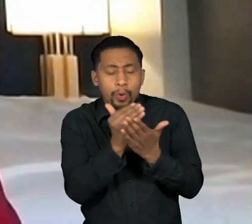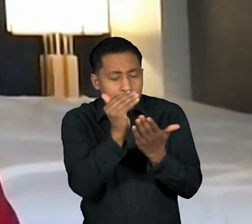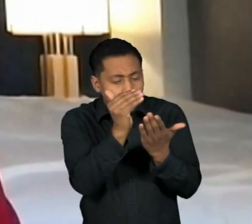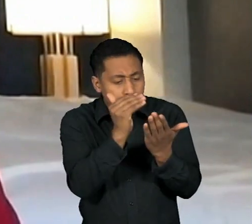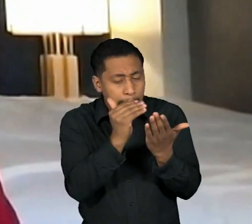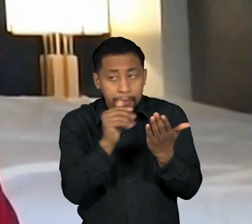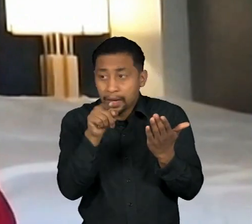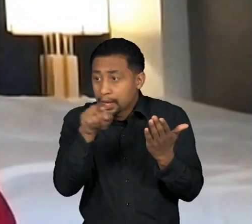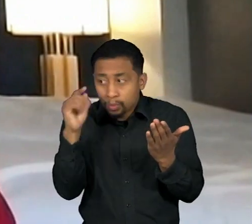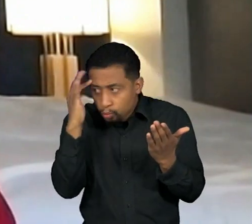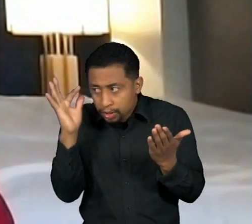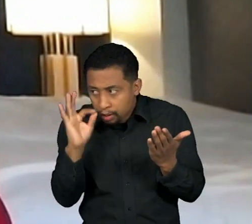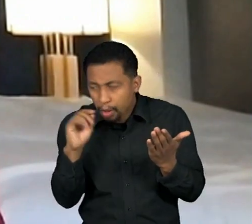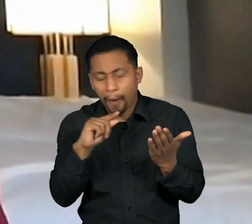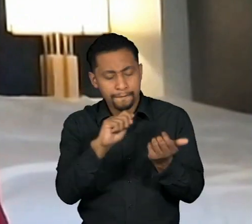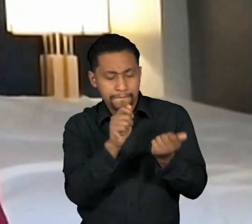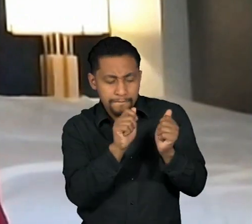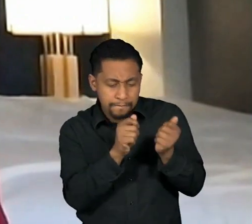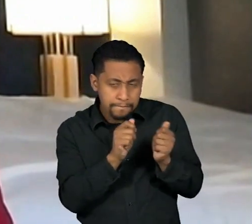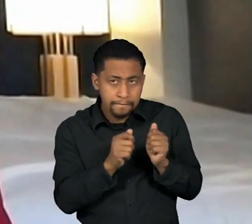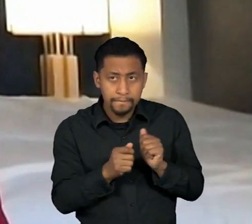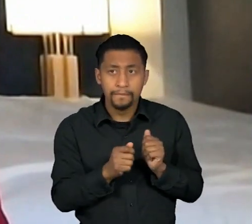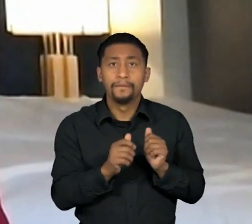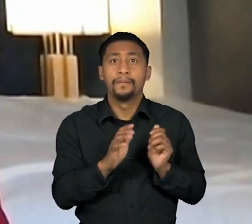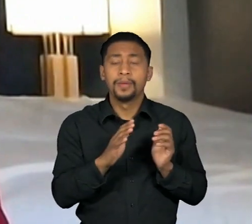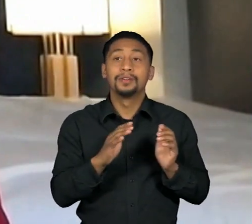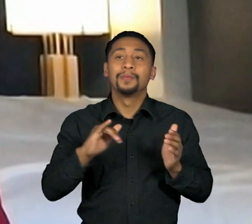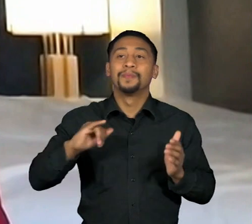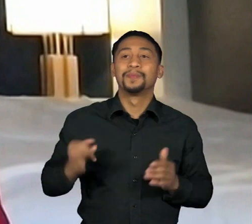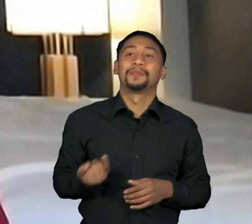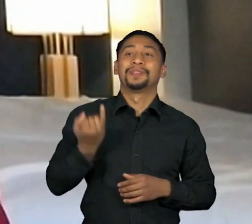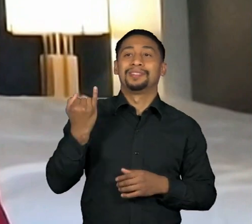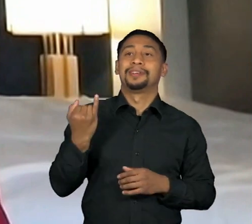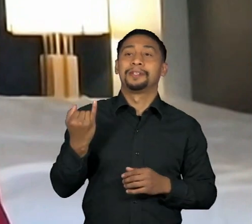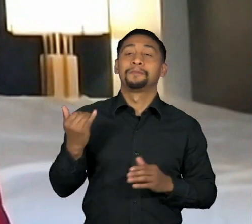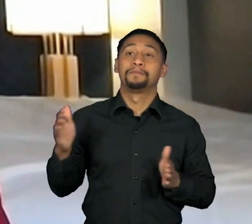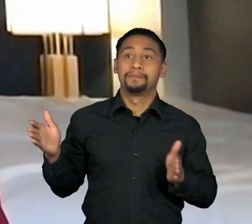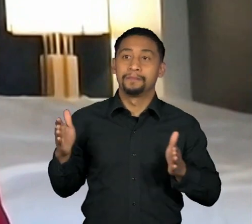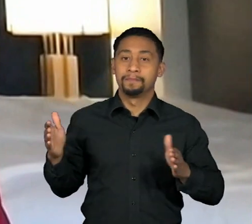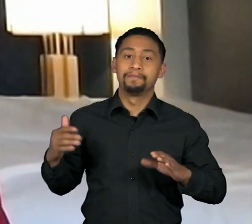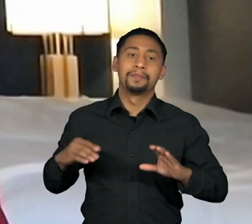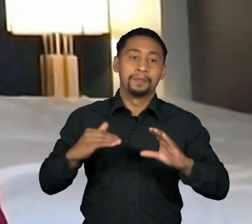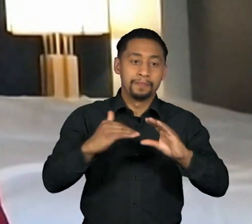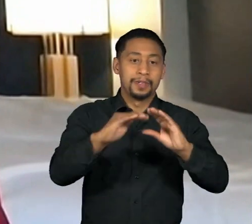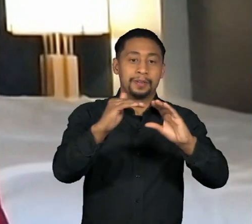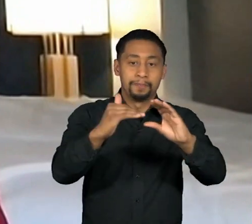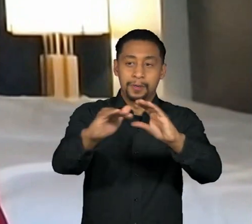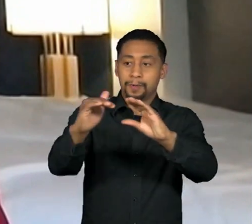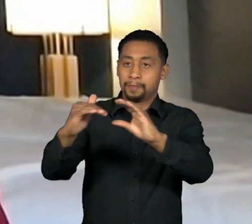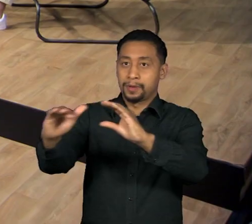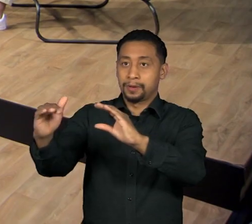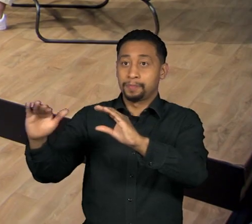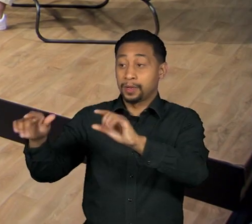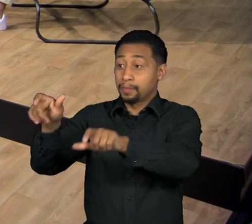eliminei, mas eu usei, eu não gastei meu tempo para gerar o quiz a cada capítulo.